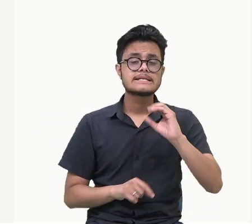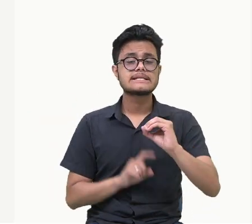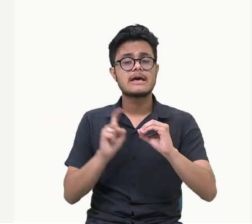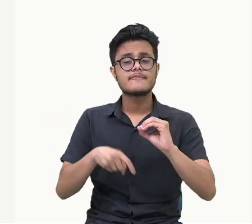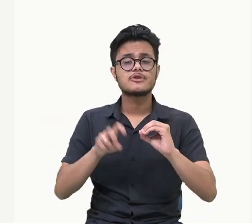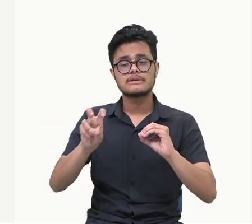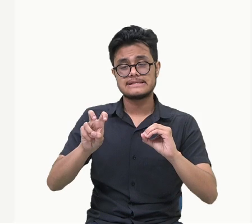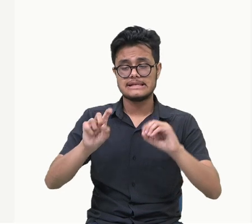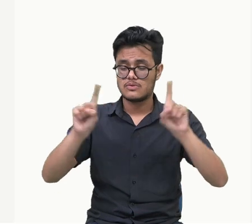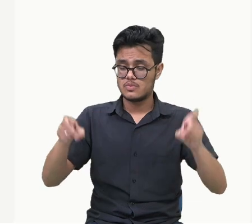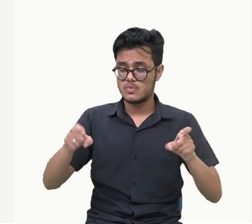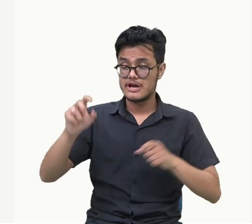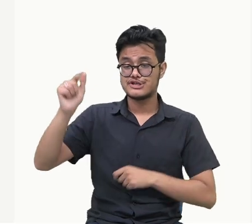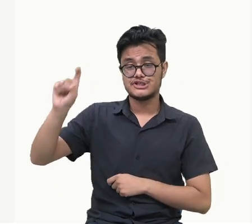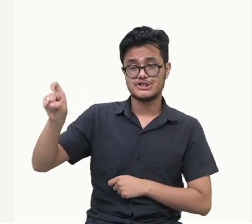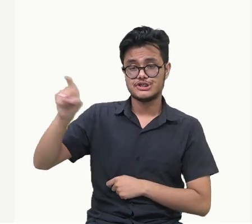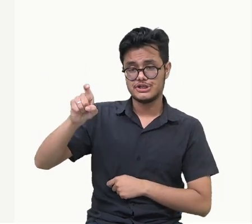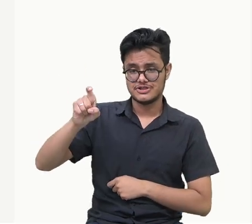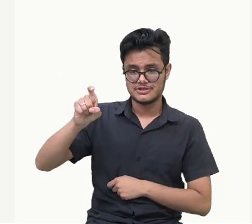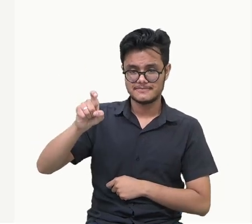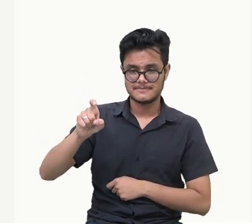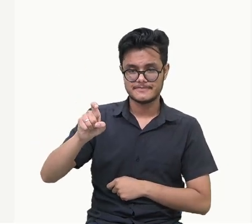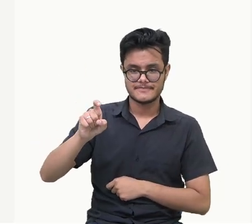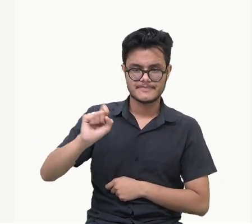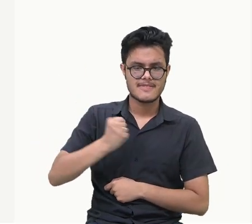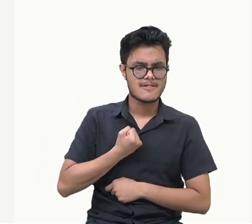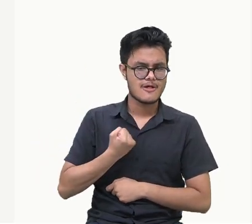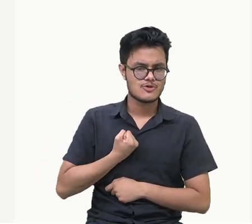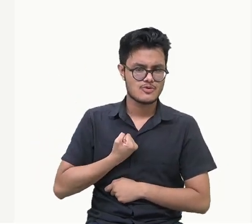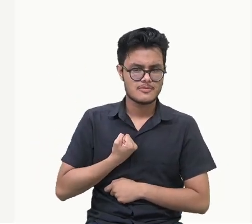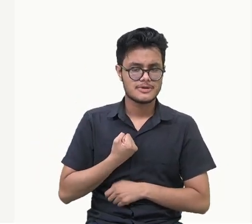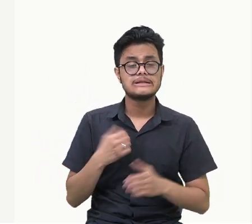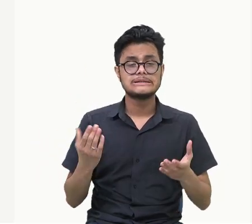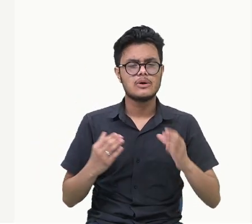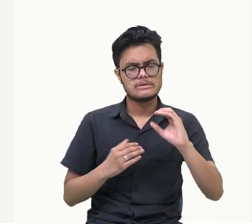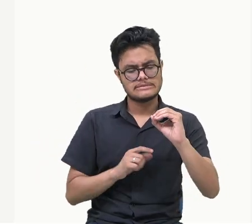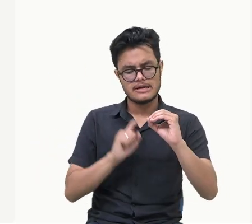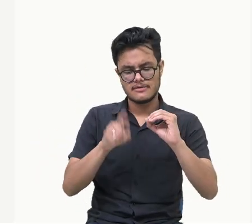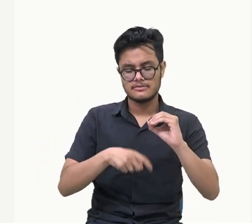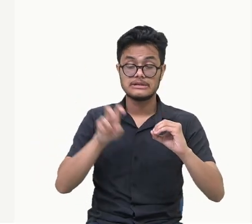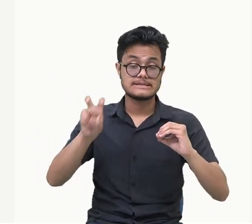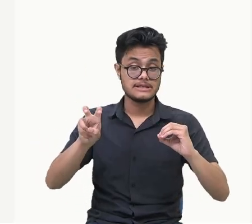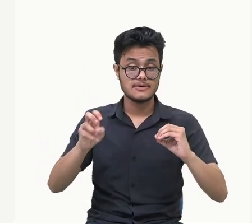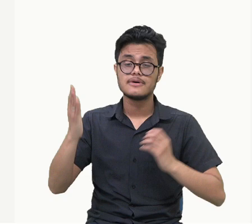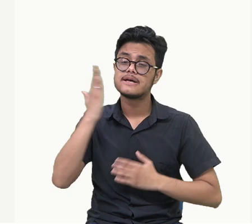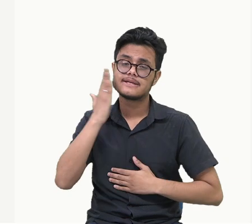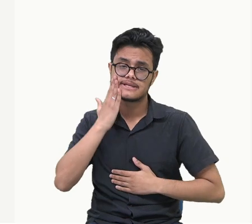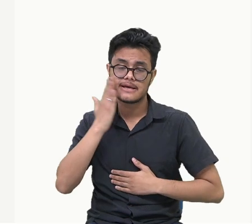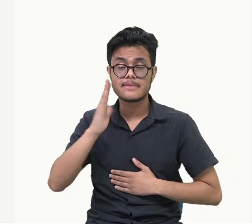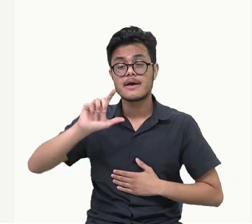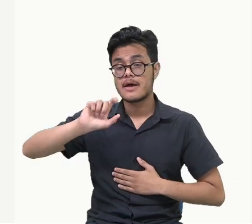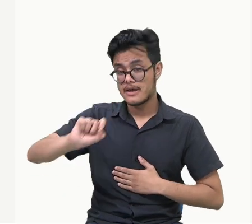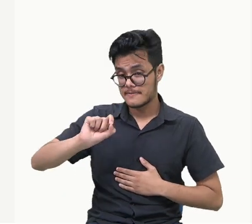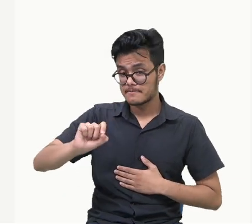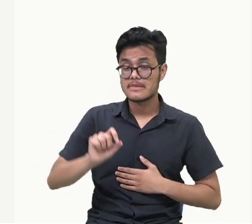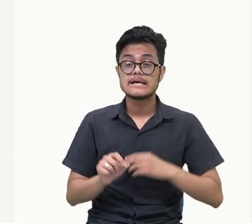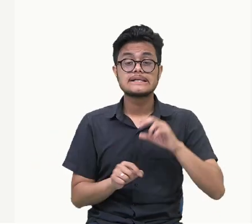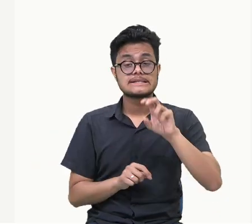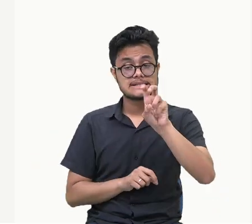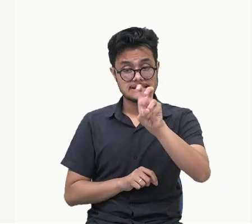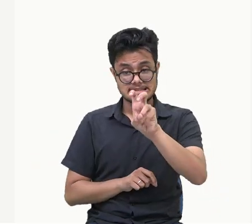0,5 elevado a x. Ó, 0,5 nós sabemos que é a mesma coisa que